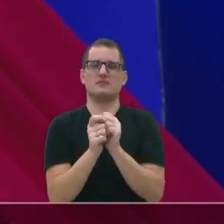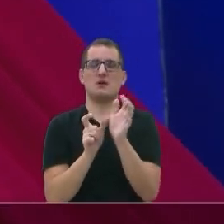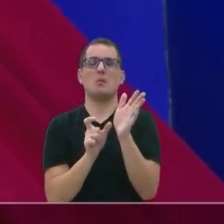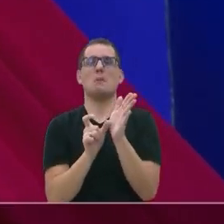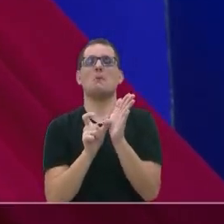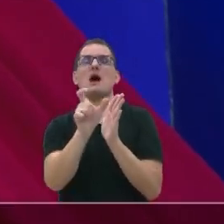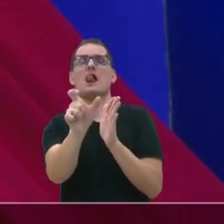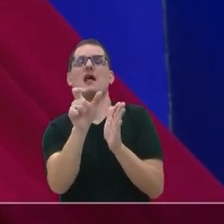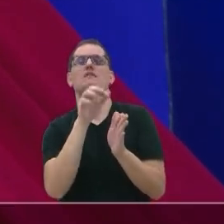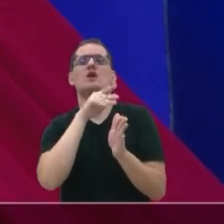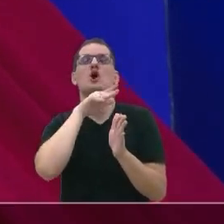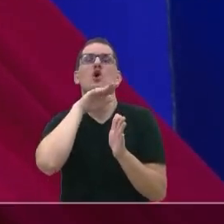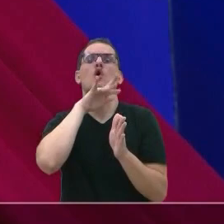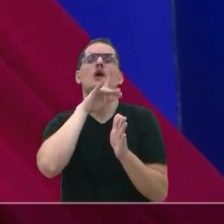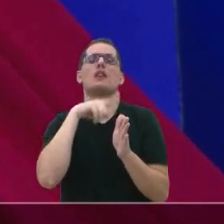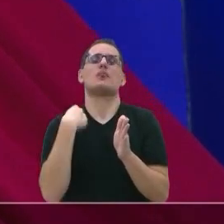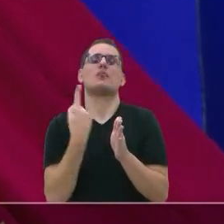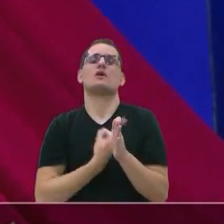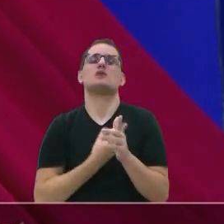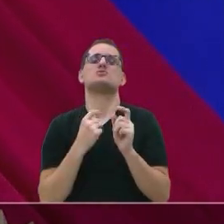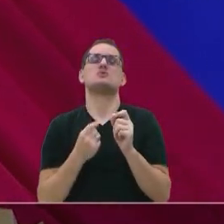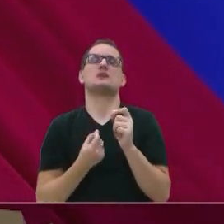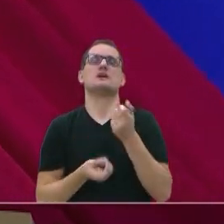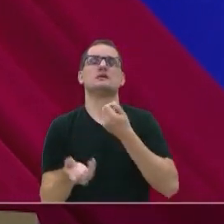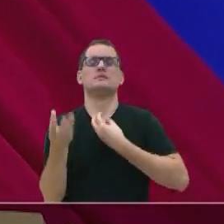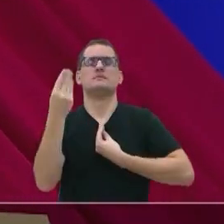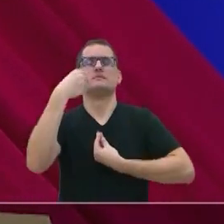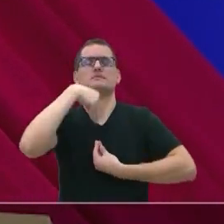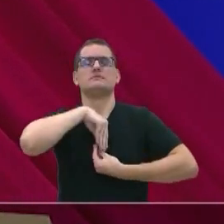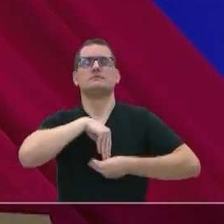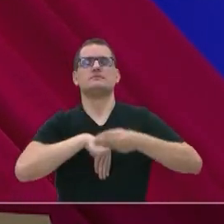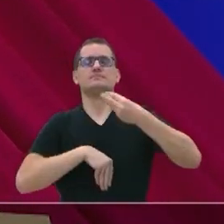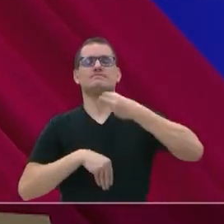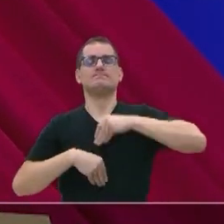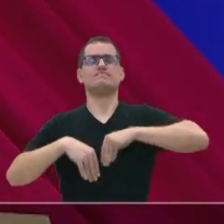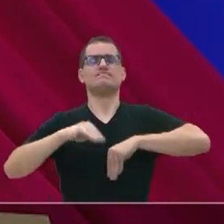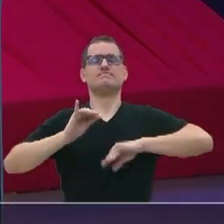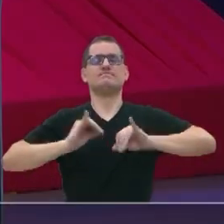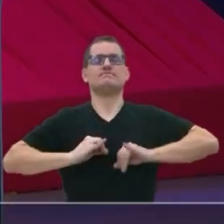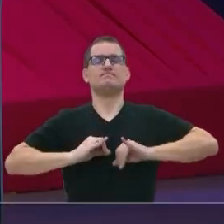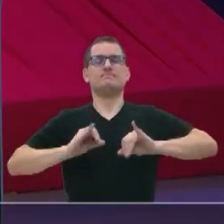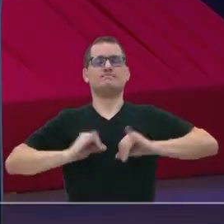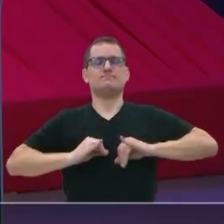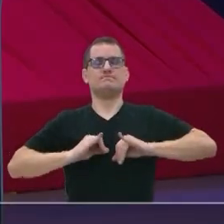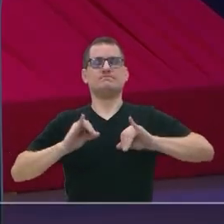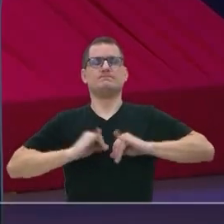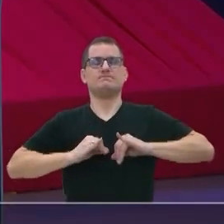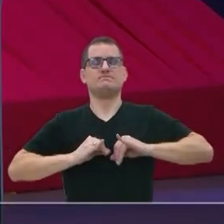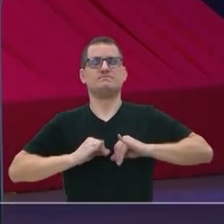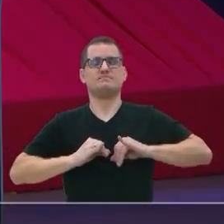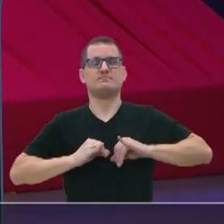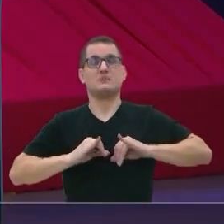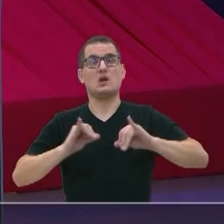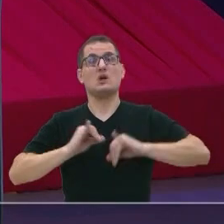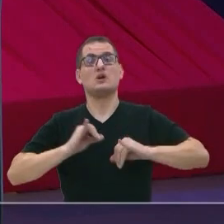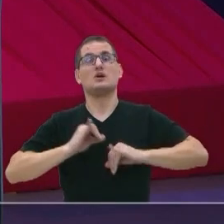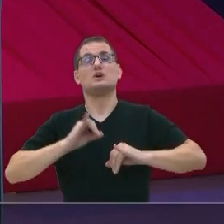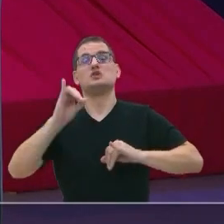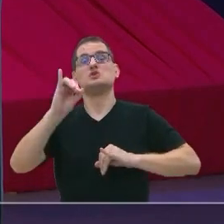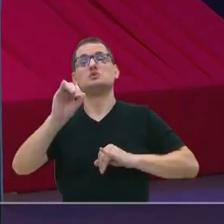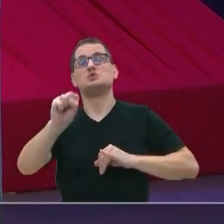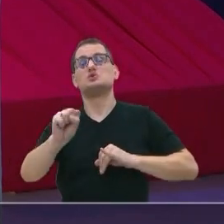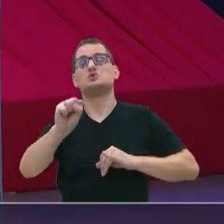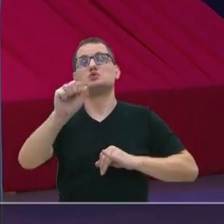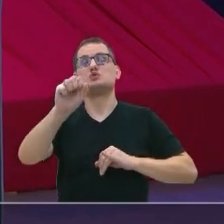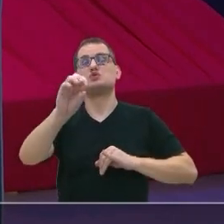ruins, nós vamos causando sofrimento aqui dentro. Sofrimento. Sempre digo